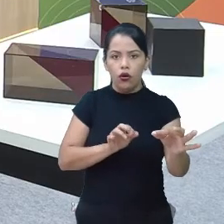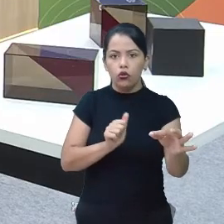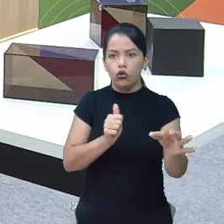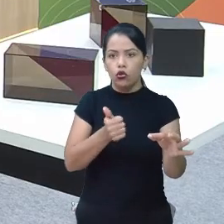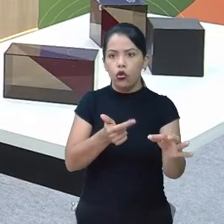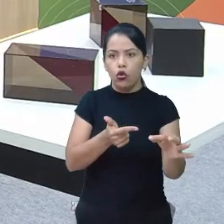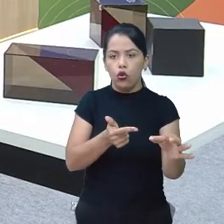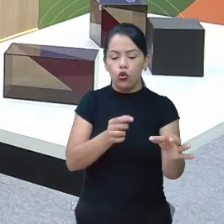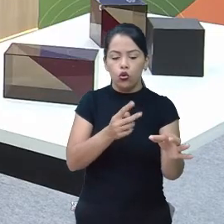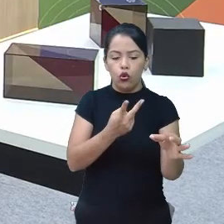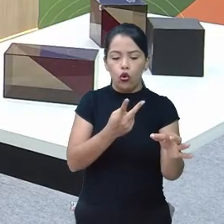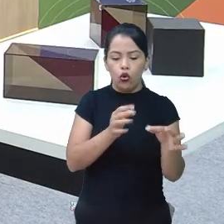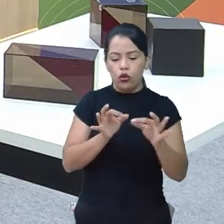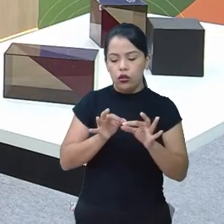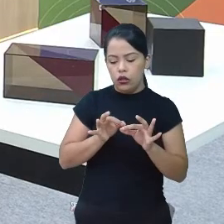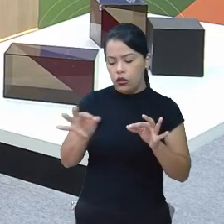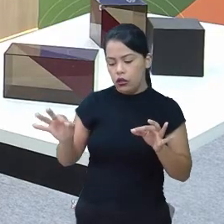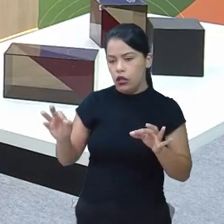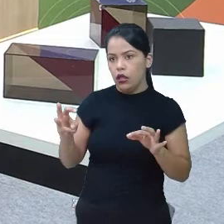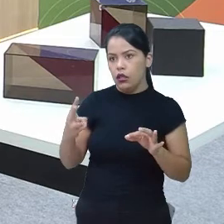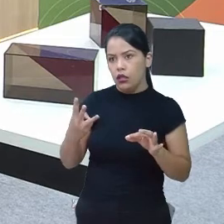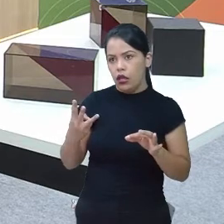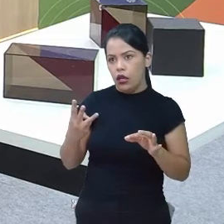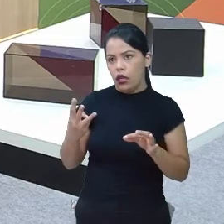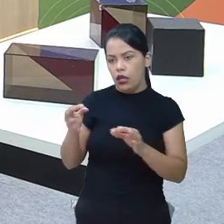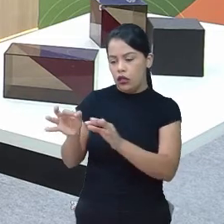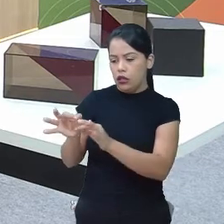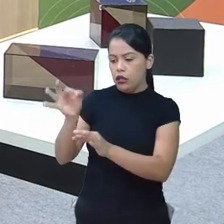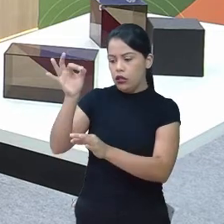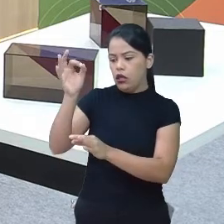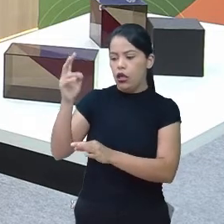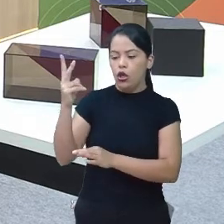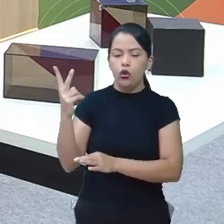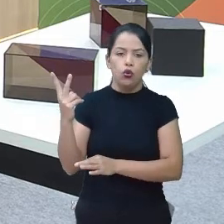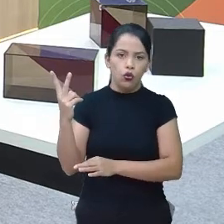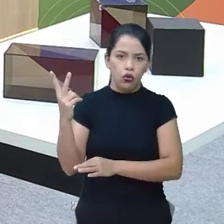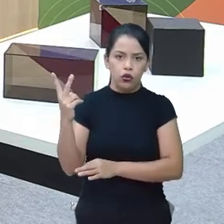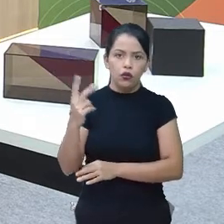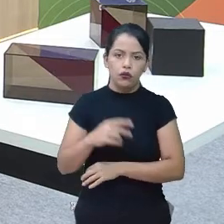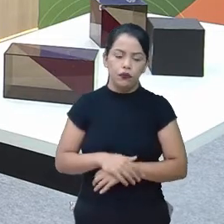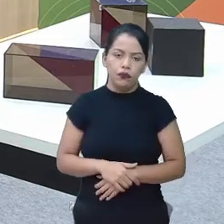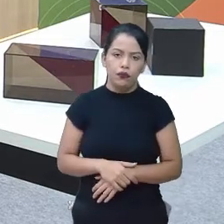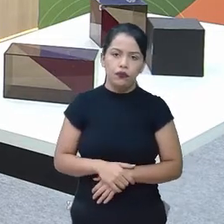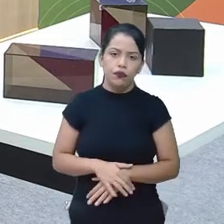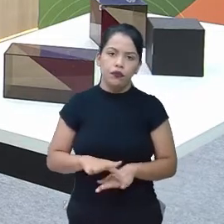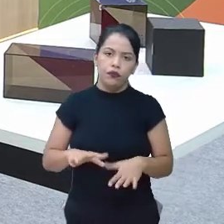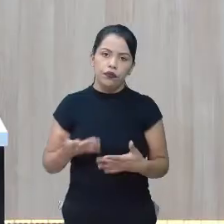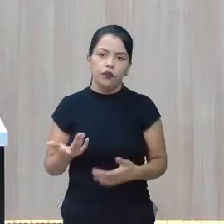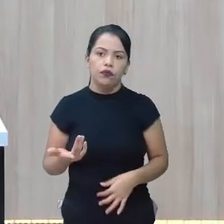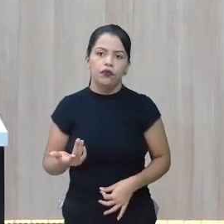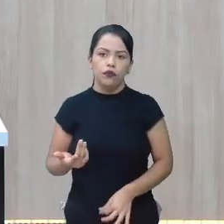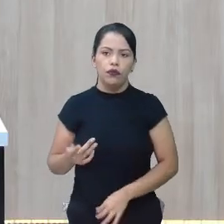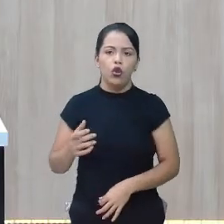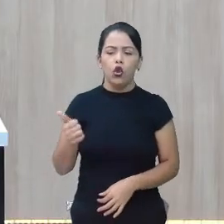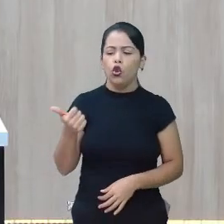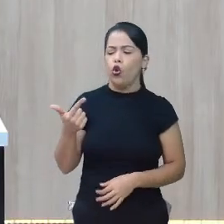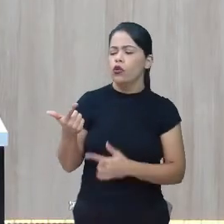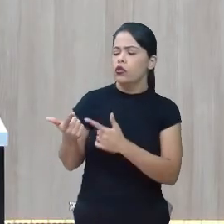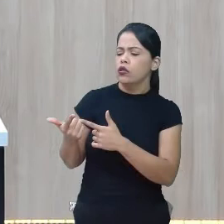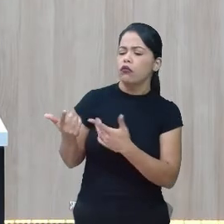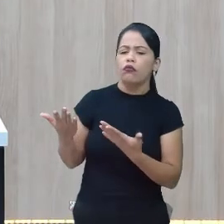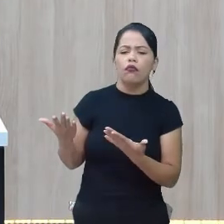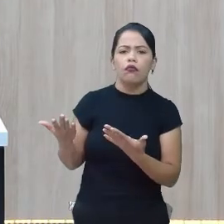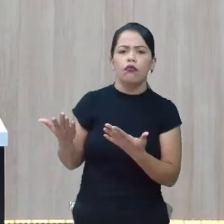3 unidades no comprimento e 2 unidades na altura. Então, esse 12 surgiu de onde,